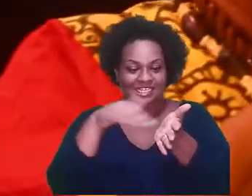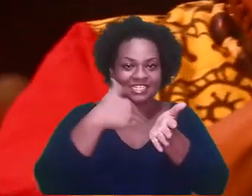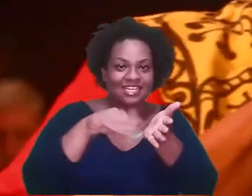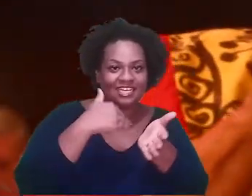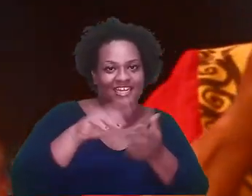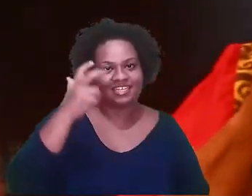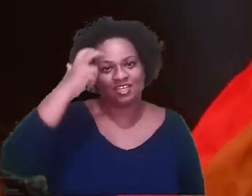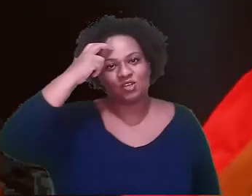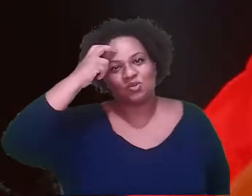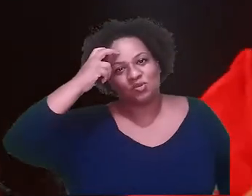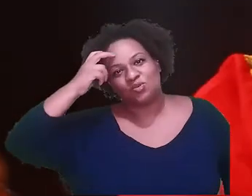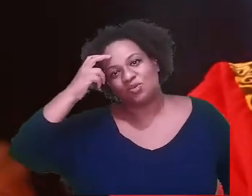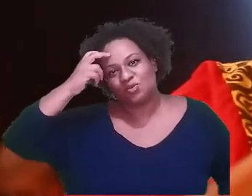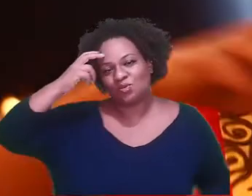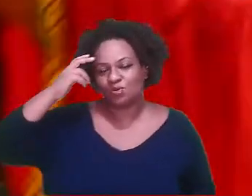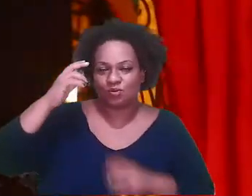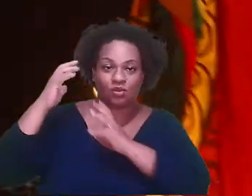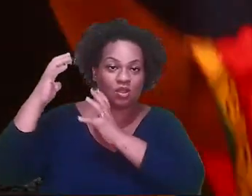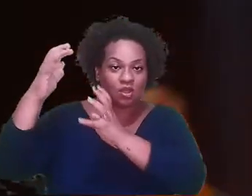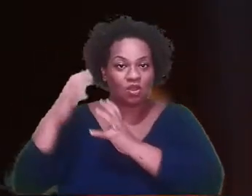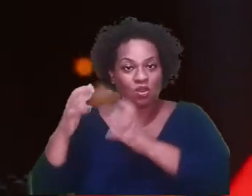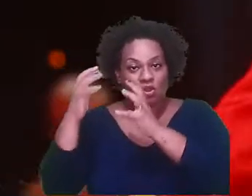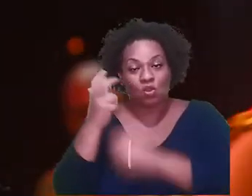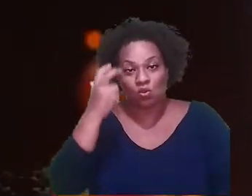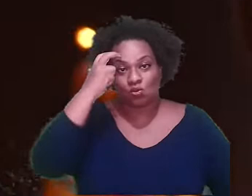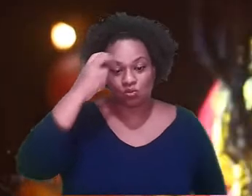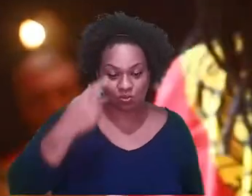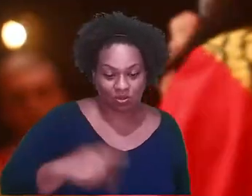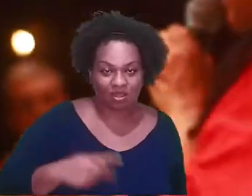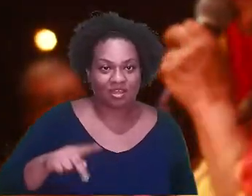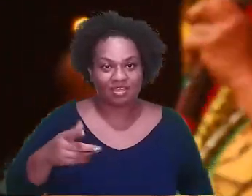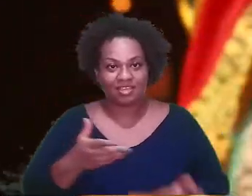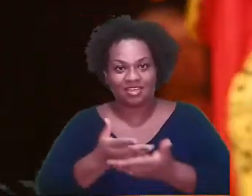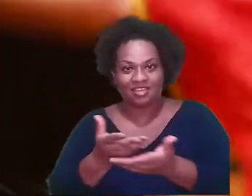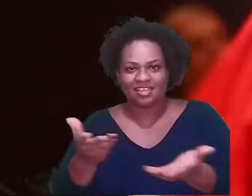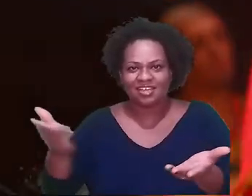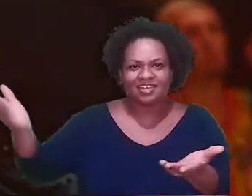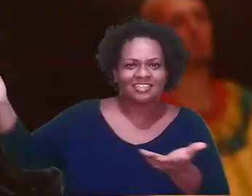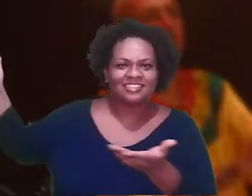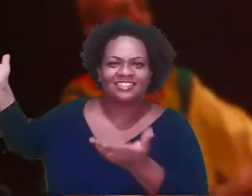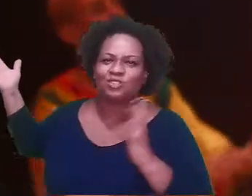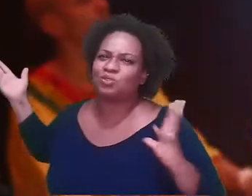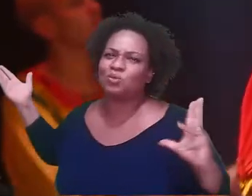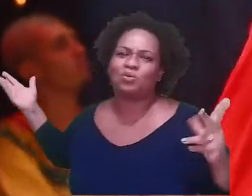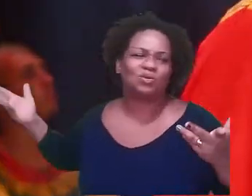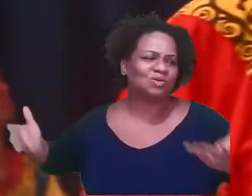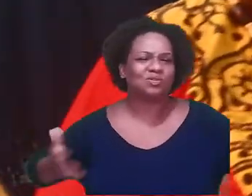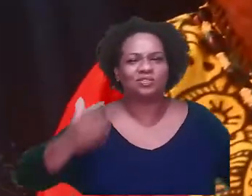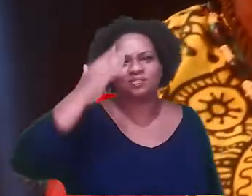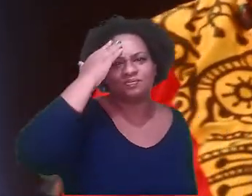Ponto de Cultura Corpo de Vingada, Alice Alodeia, Afonso Oliveira. Todos vocês aqui, galera, muito obrigada, muito